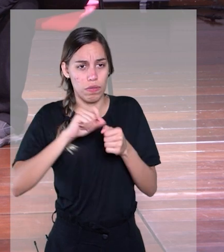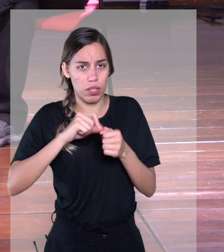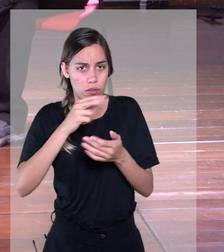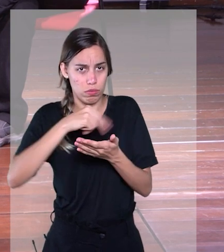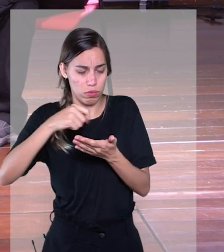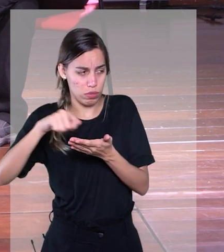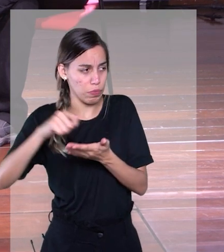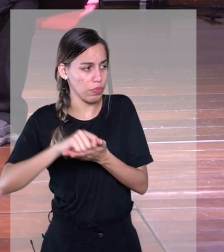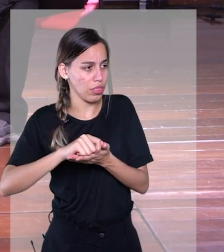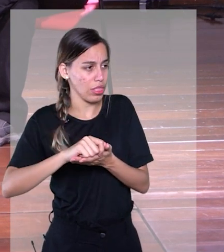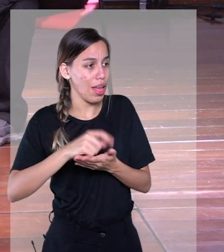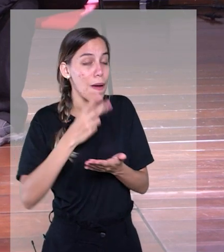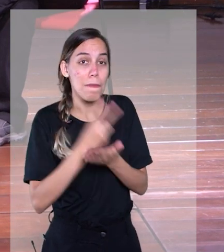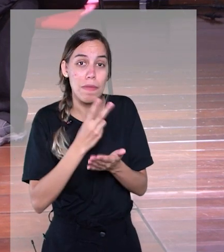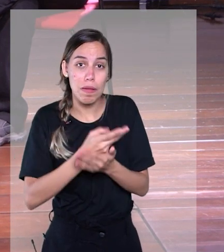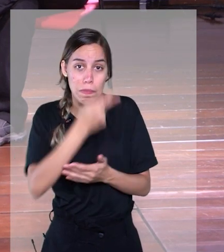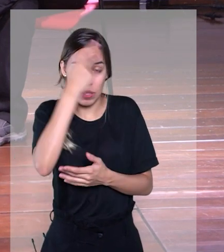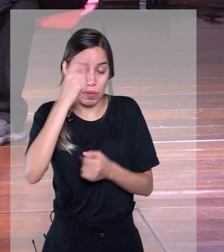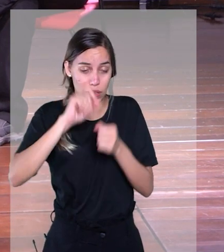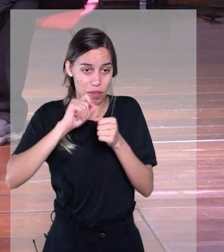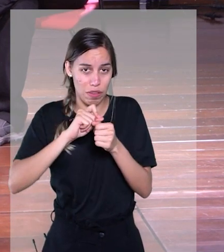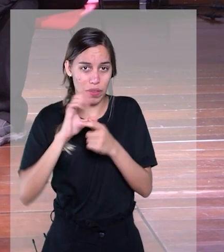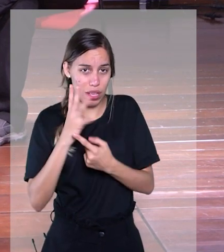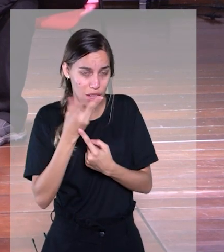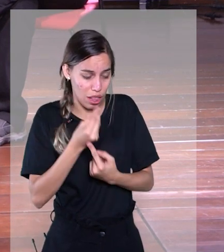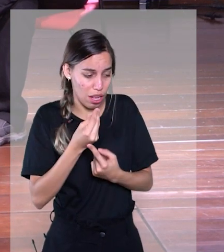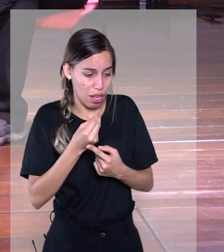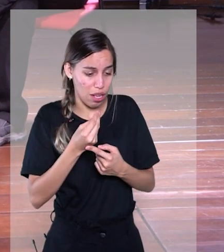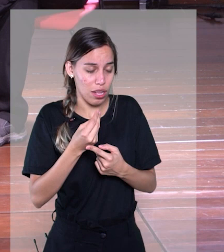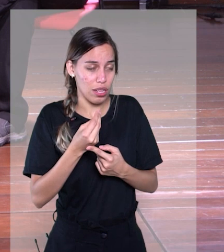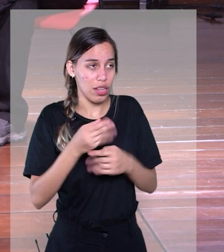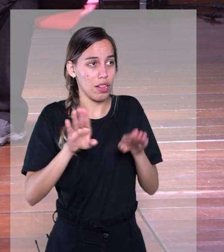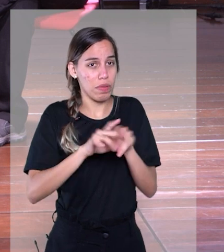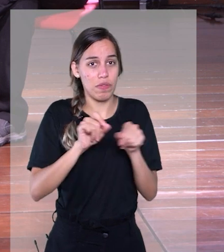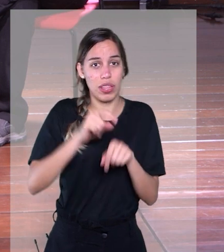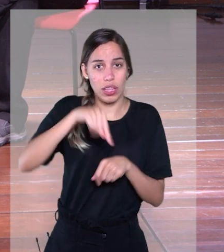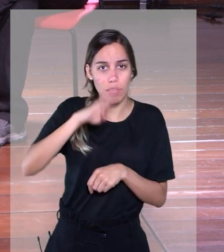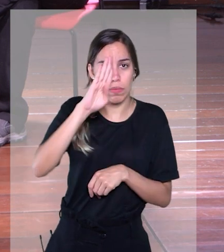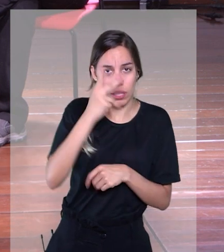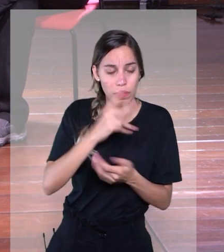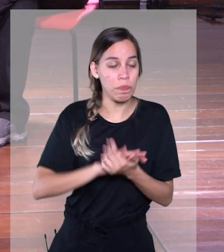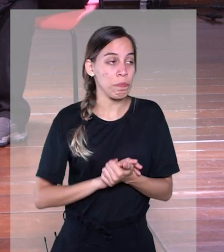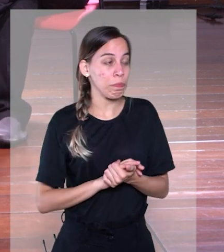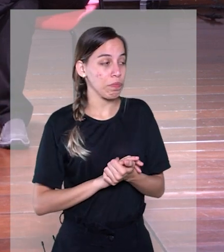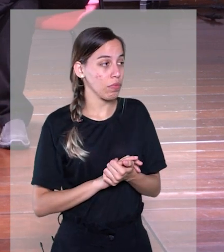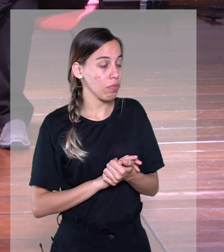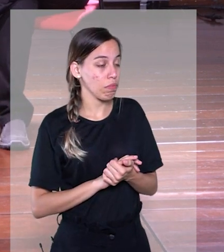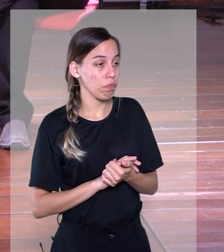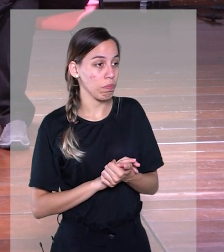Bahia. Então, assim, aliás, o Rogério conta um episódio dessa sequência de